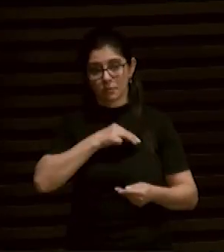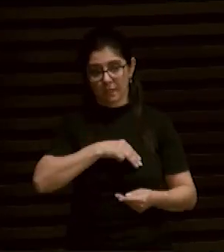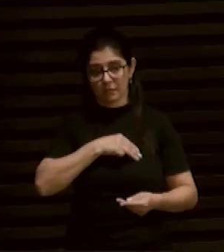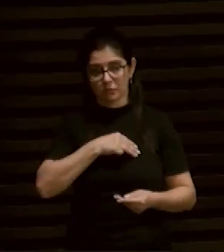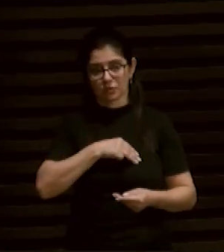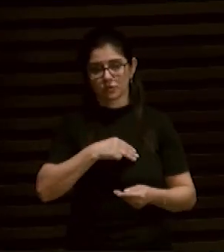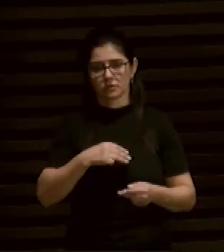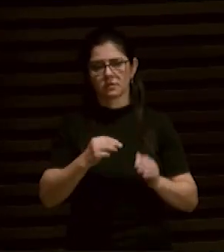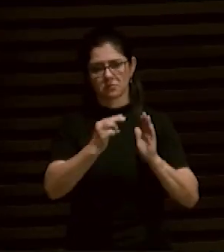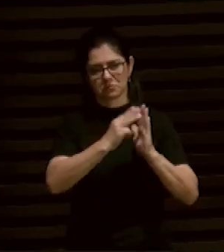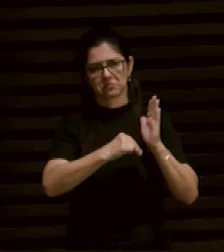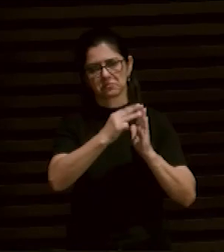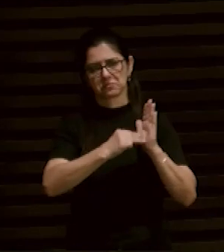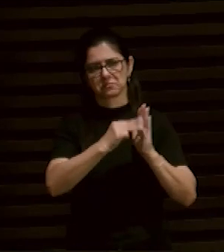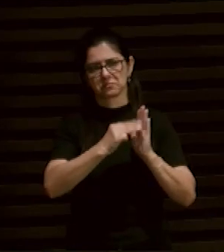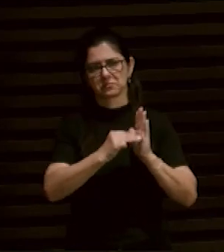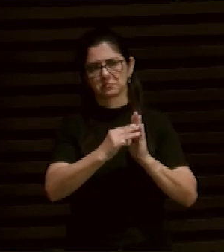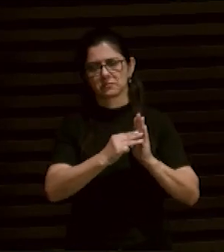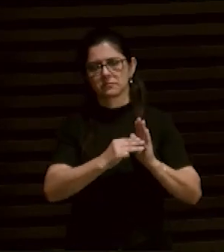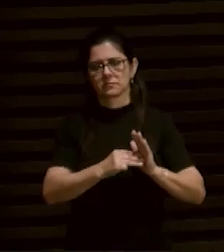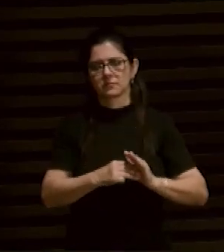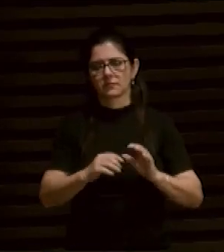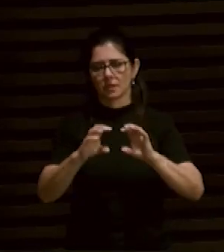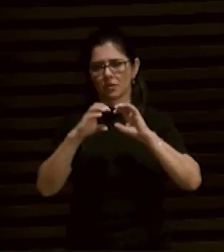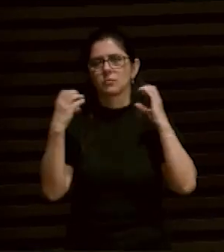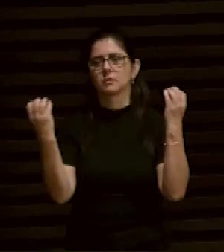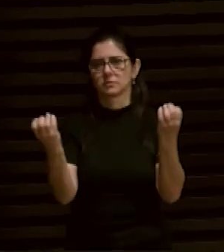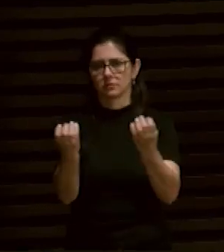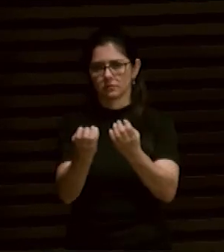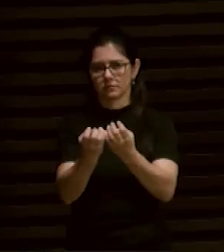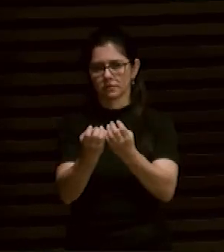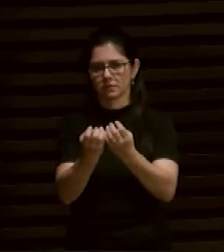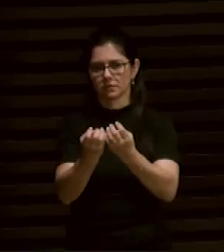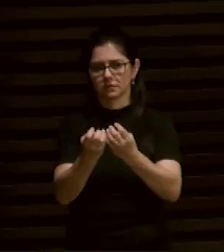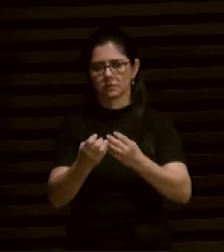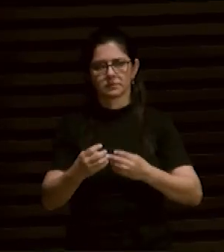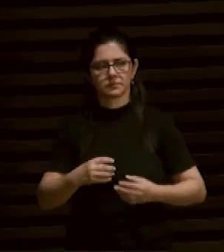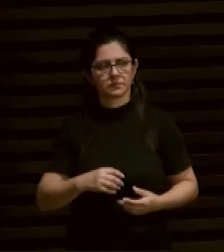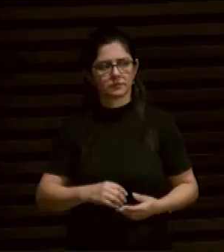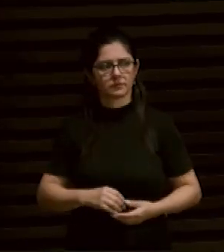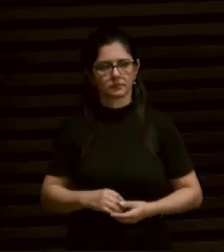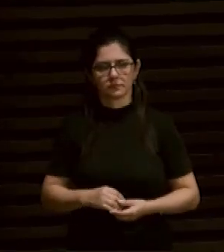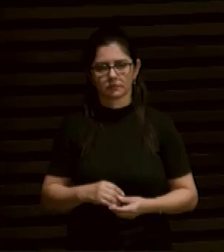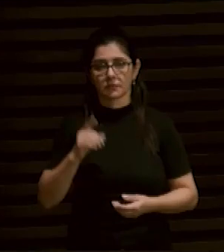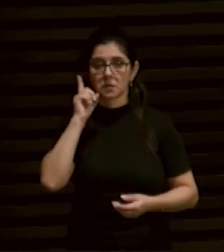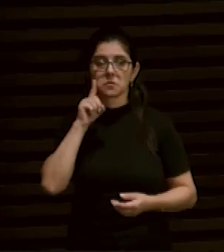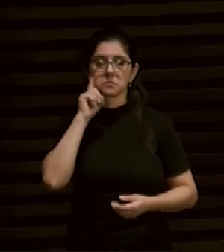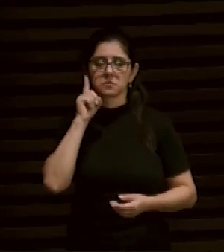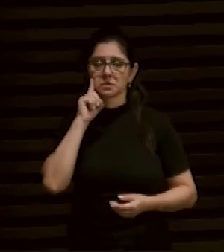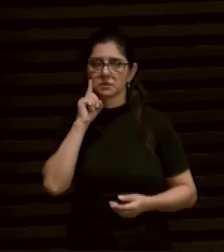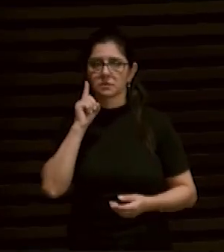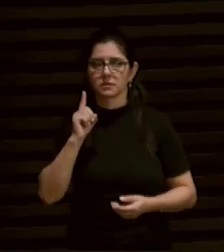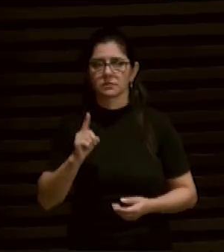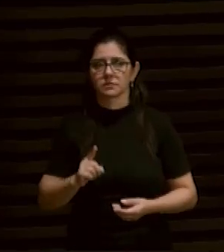ser uma igreja rica? Existe uma conferência, que ela foi uma conferência criada nos Estados Unidos, e ela foi trazida